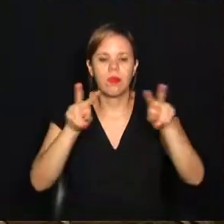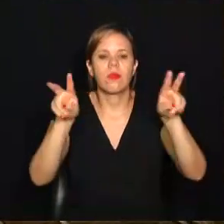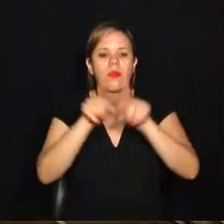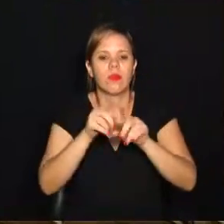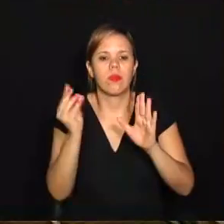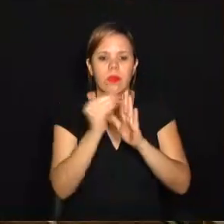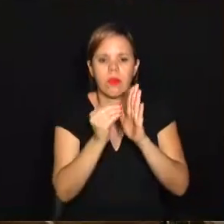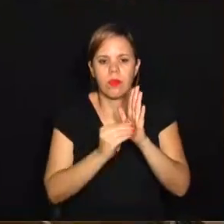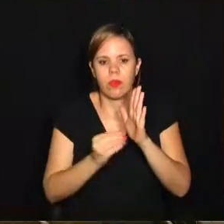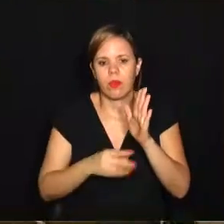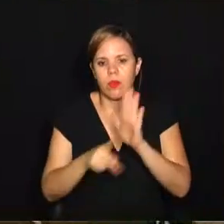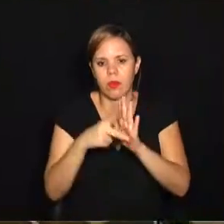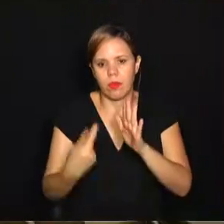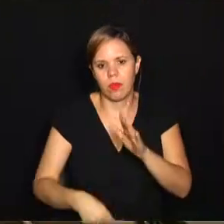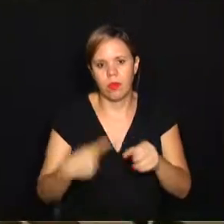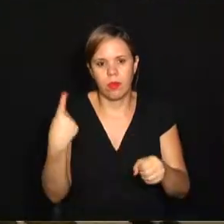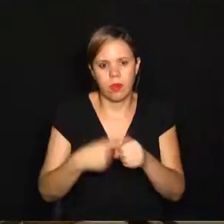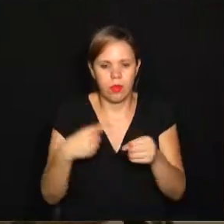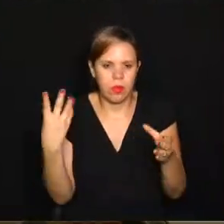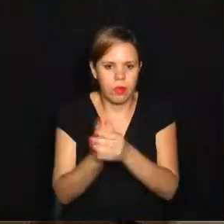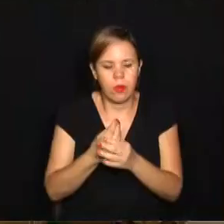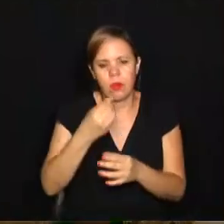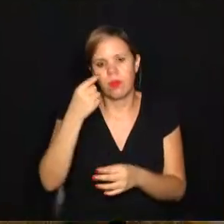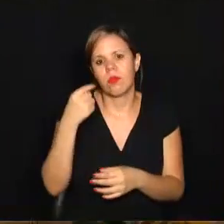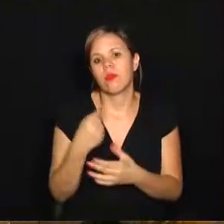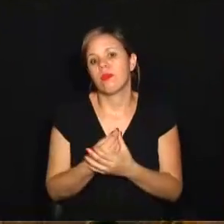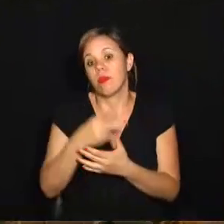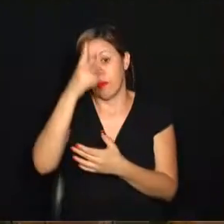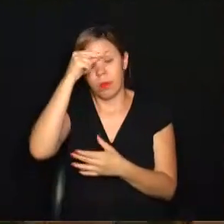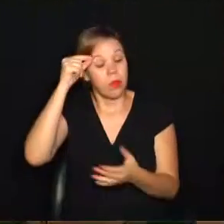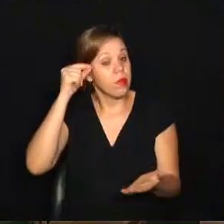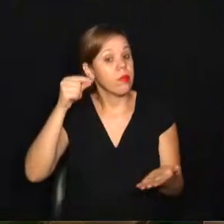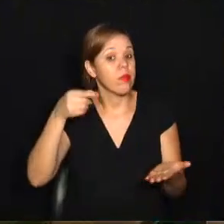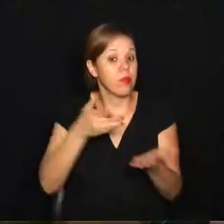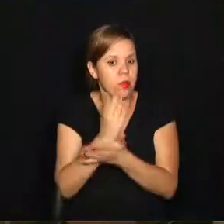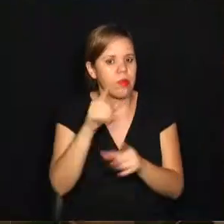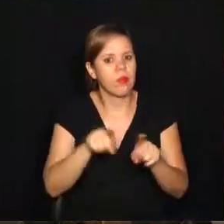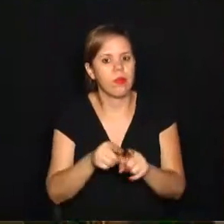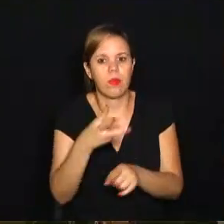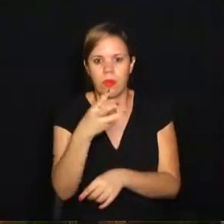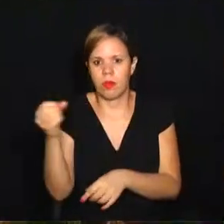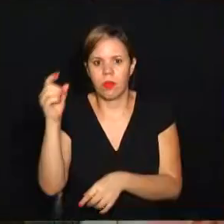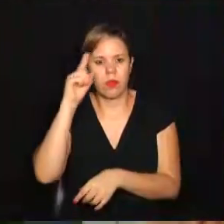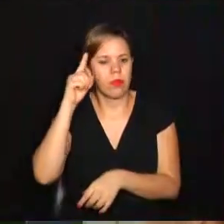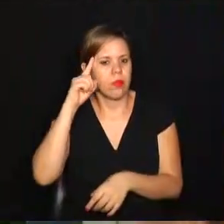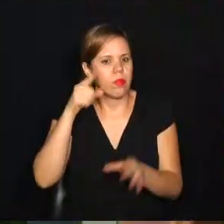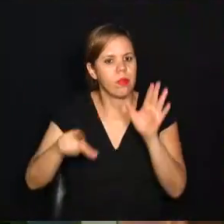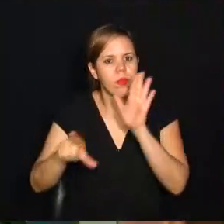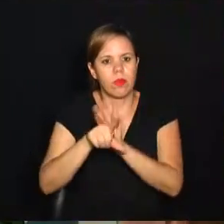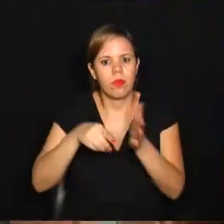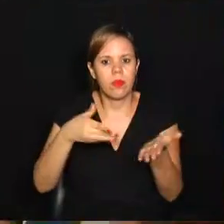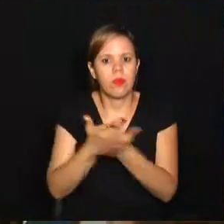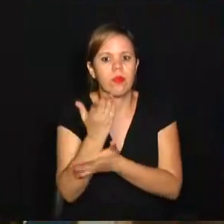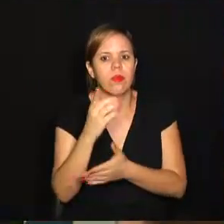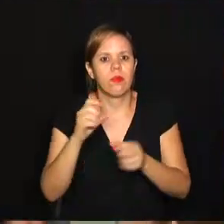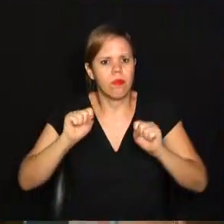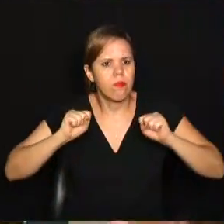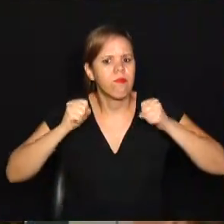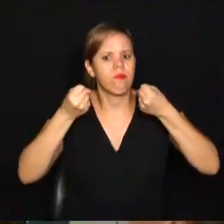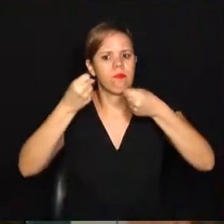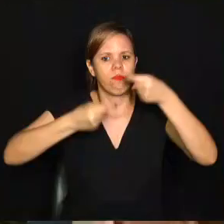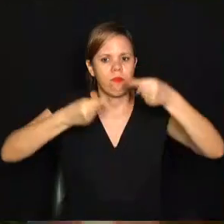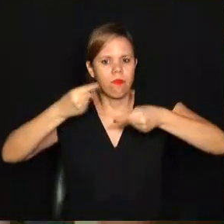oficial do município assim que o prefeito sancionar. Ele tem 30 dias para assinar a lei que busca fortalecer o debate